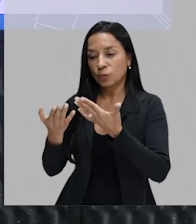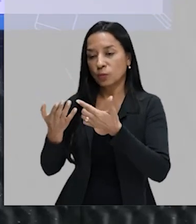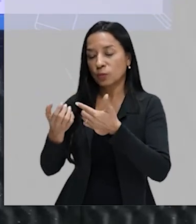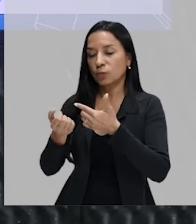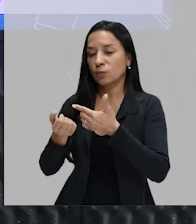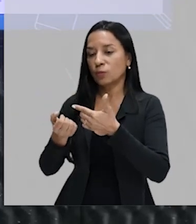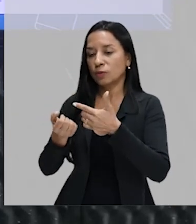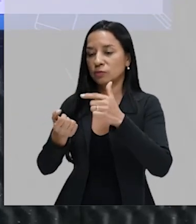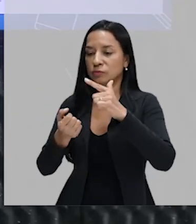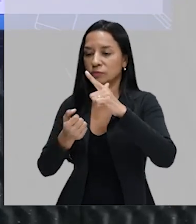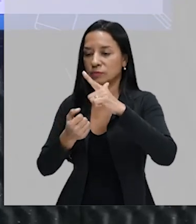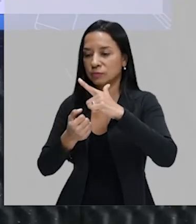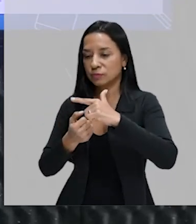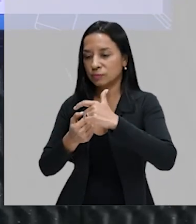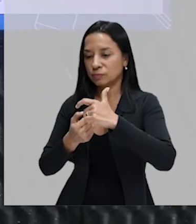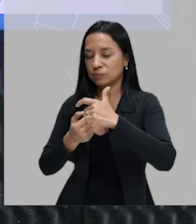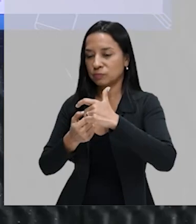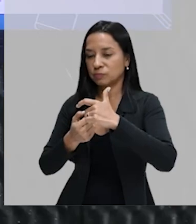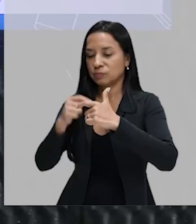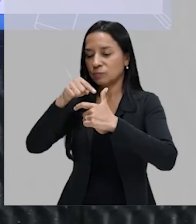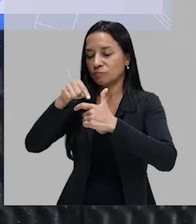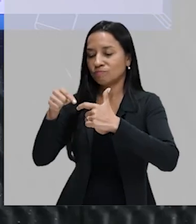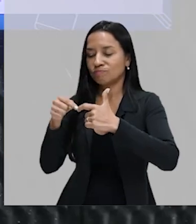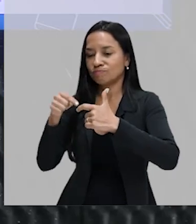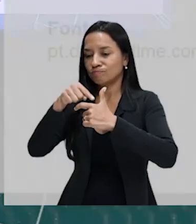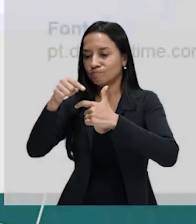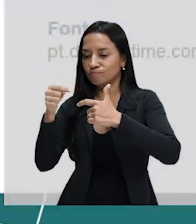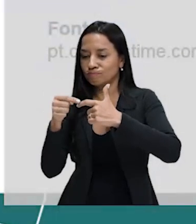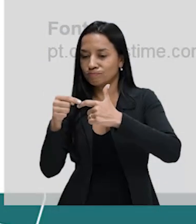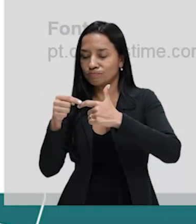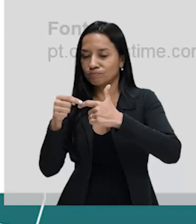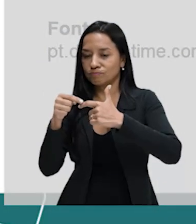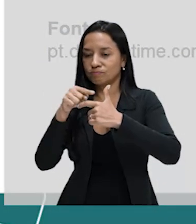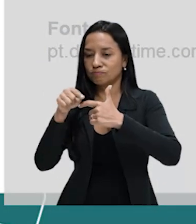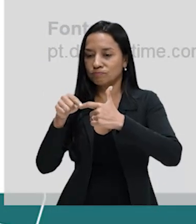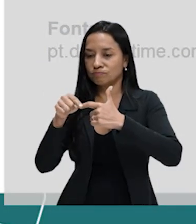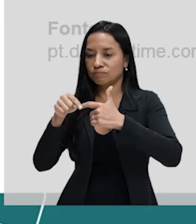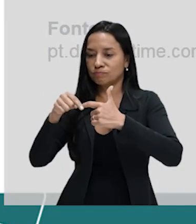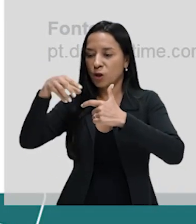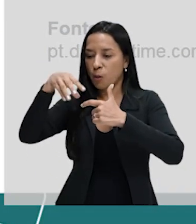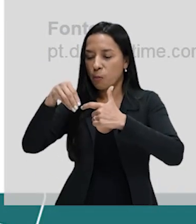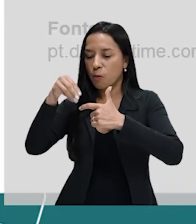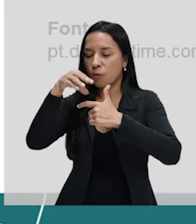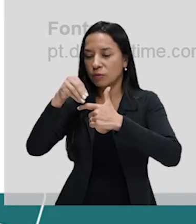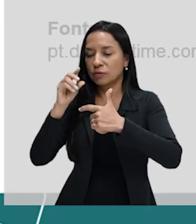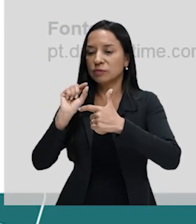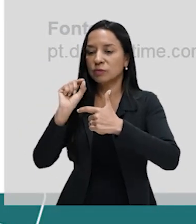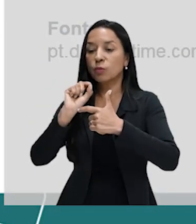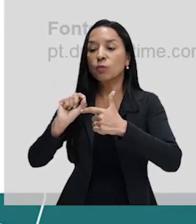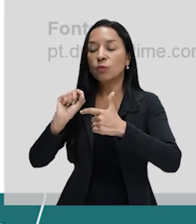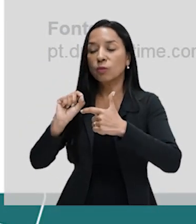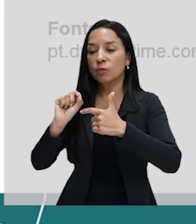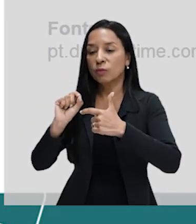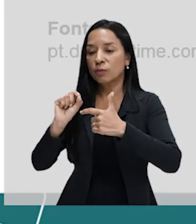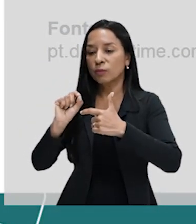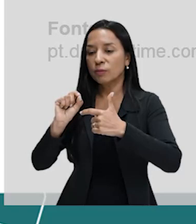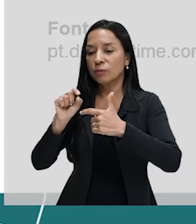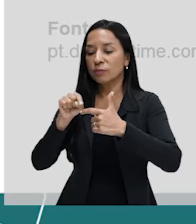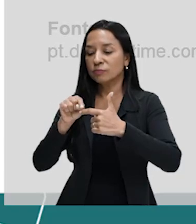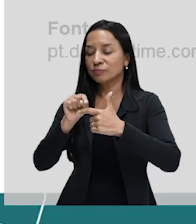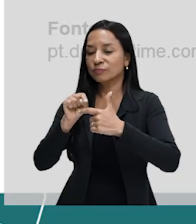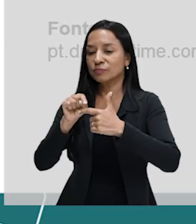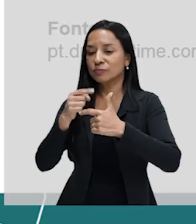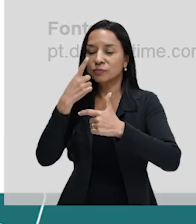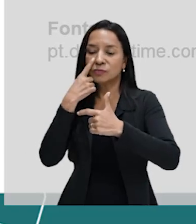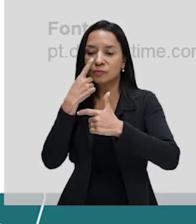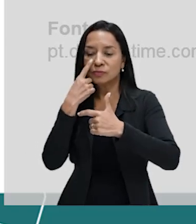ele está flácido, ou seja, quando ele está mole, literalmente, olha só como é que é a estrutura interna